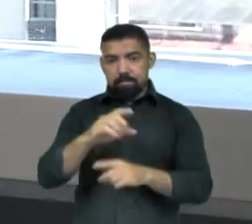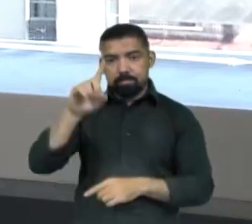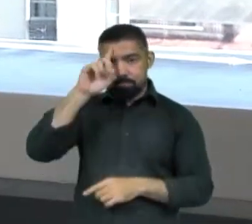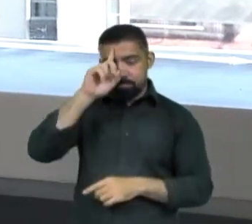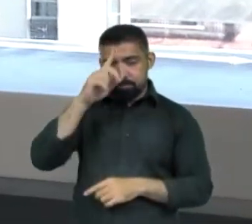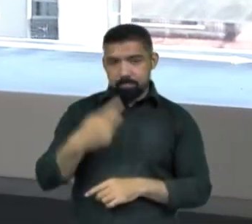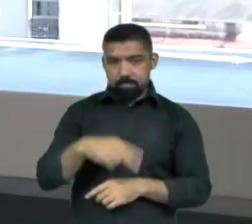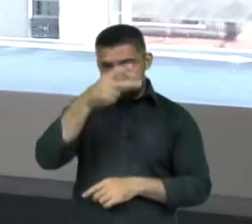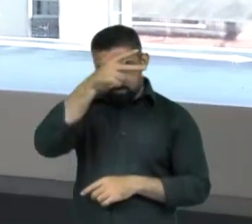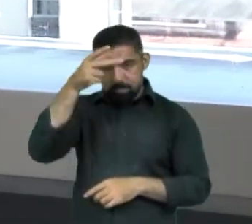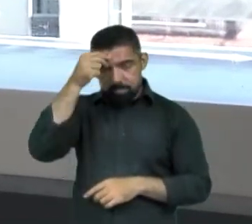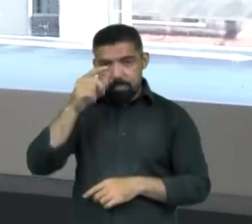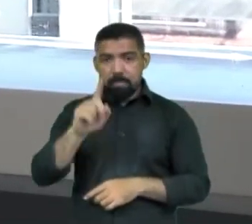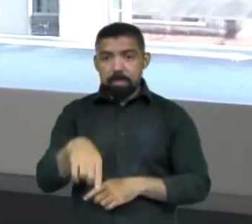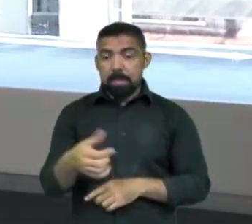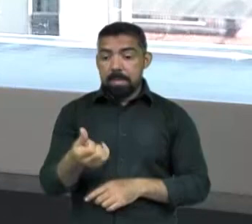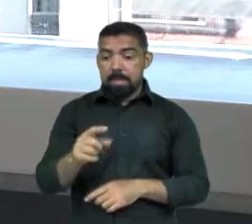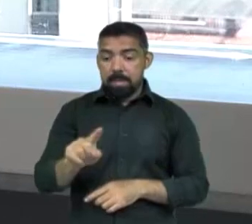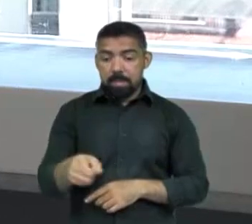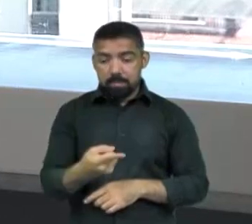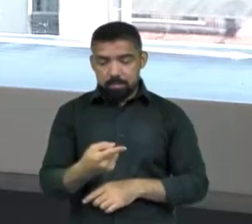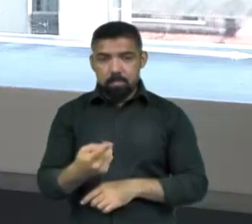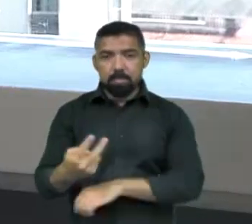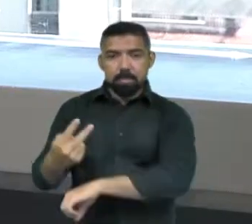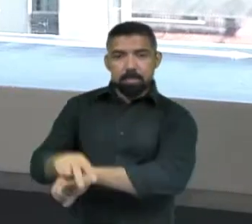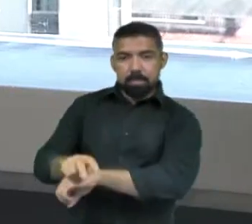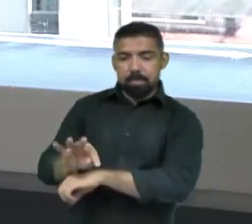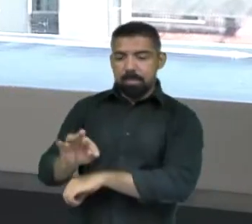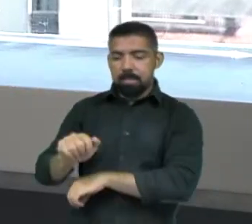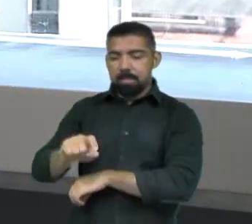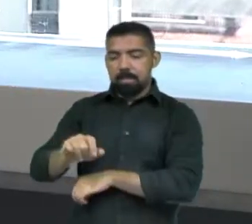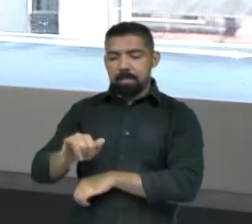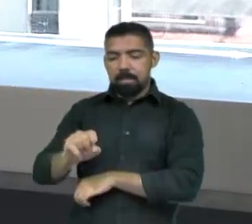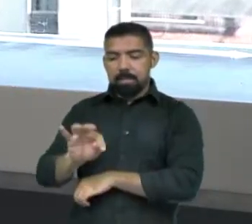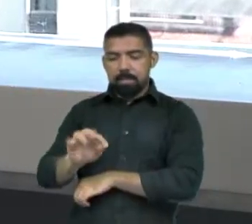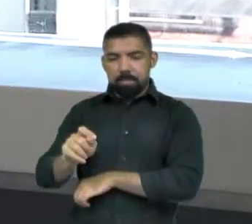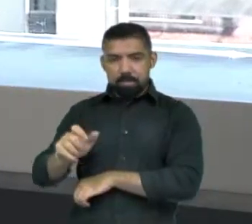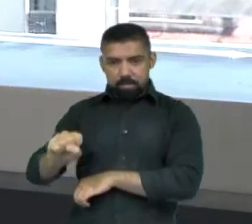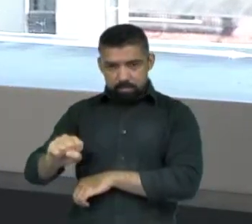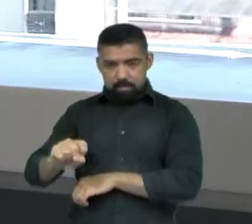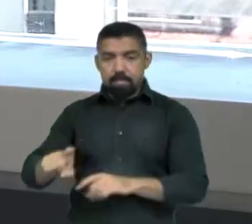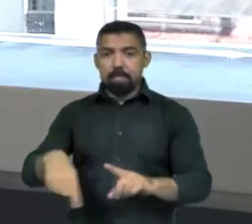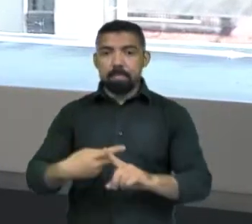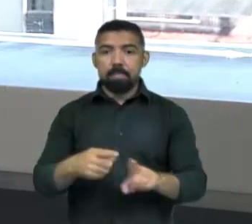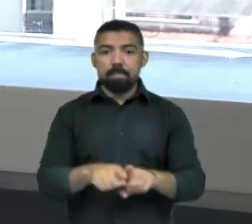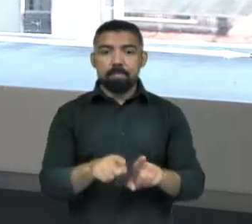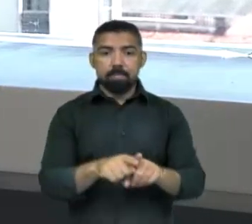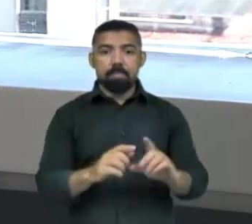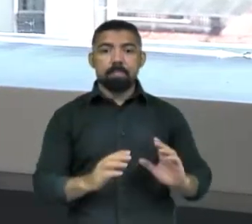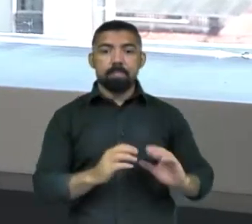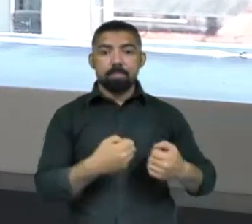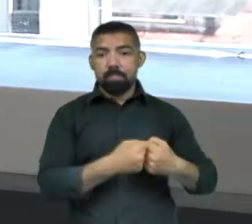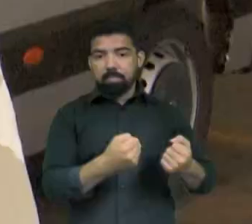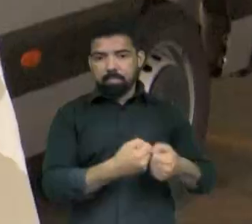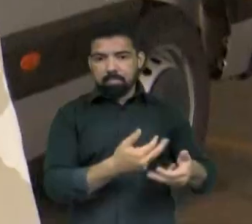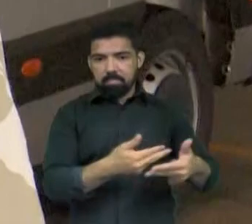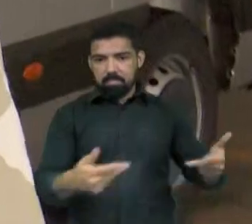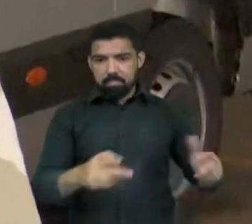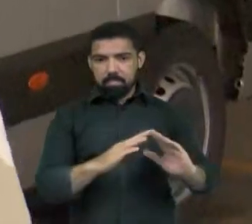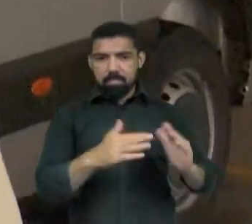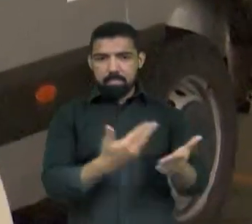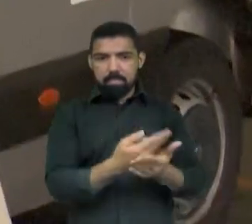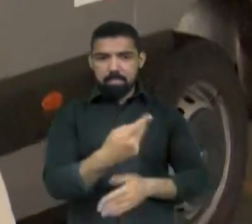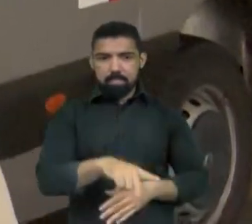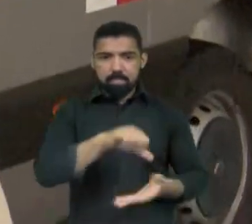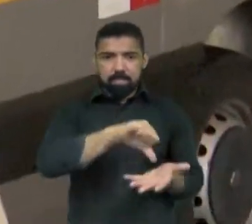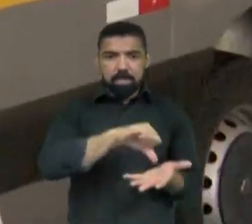mil taxistas e aproximadamente 700 autorizatários de transporte escolar na capital. Tio